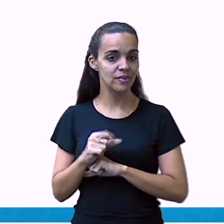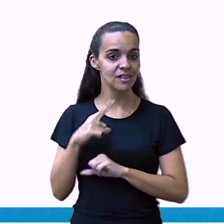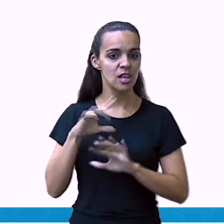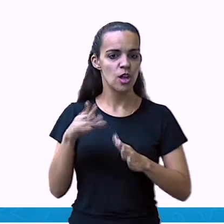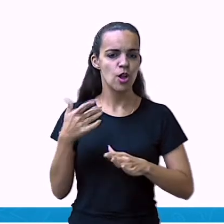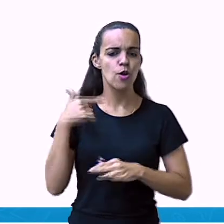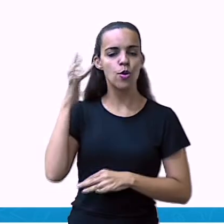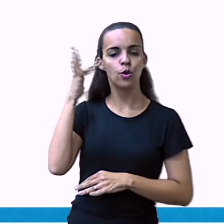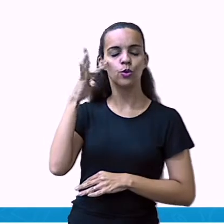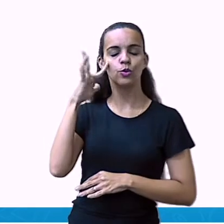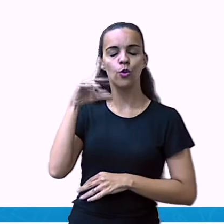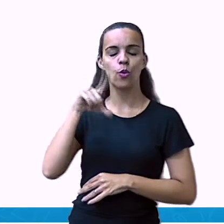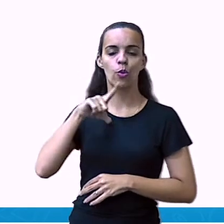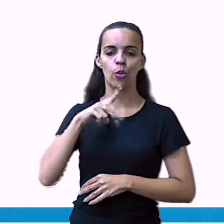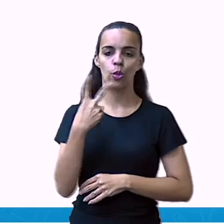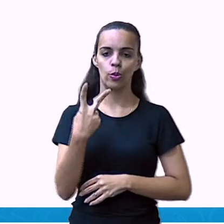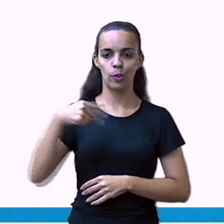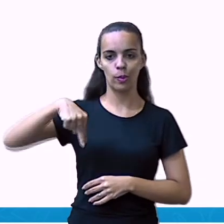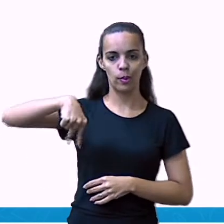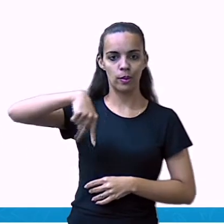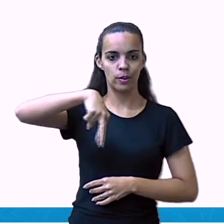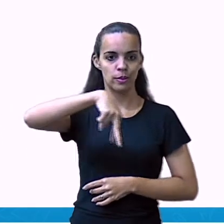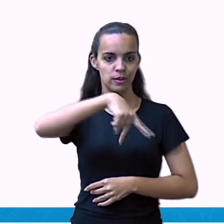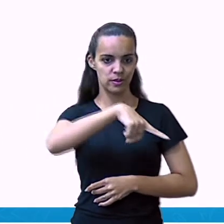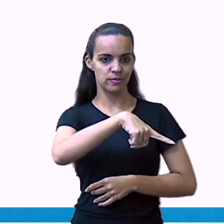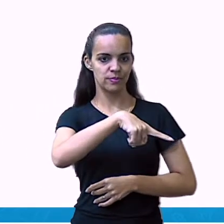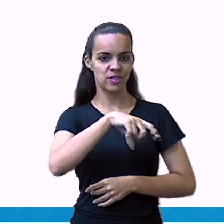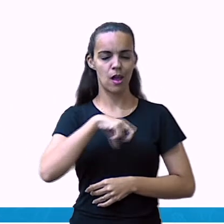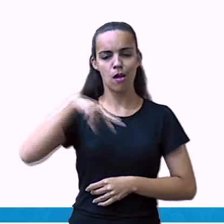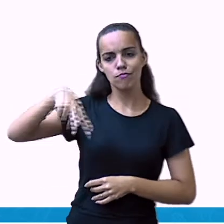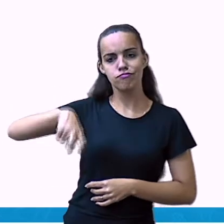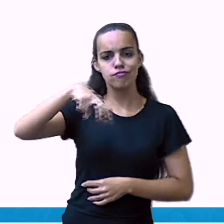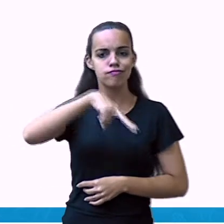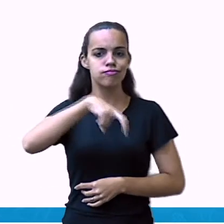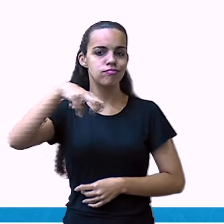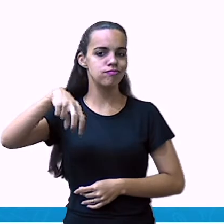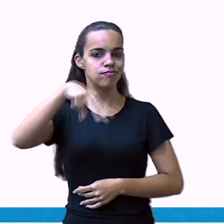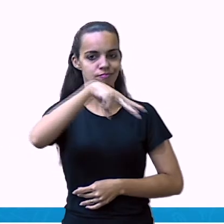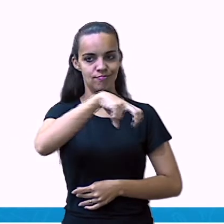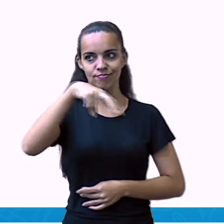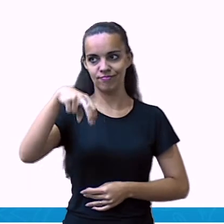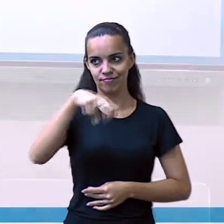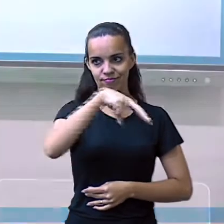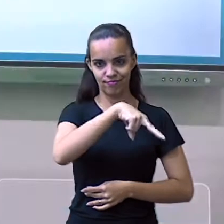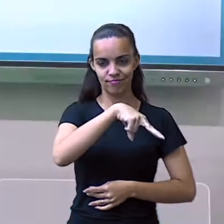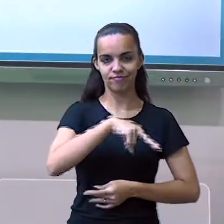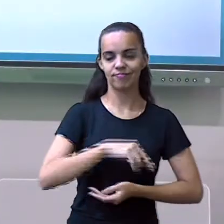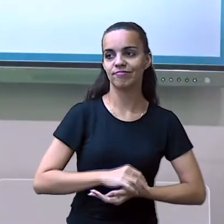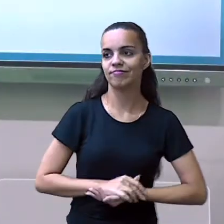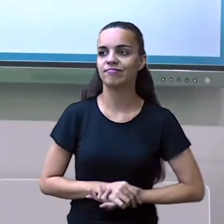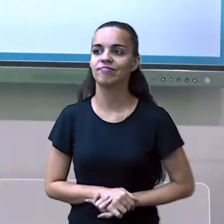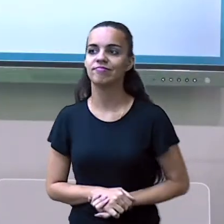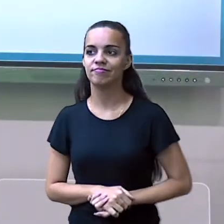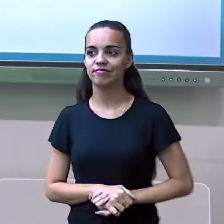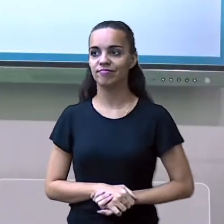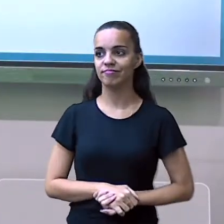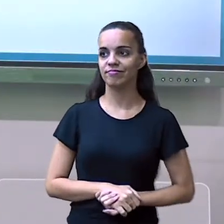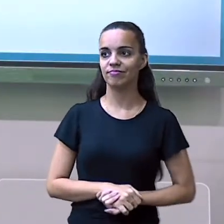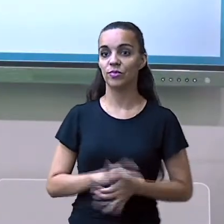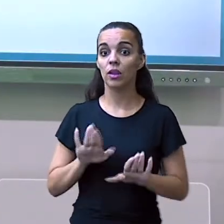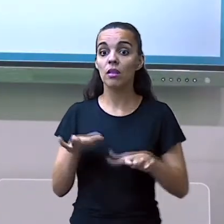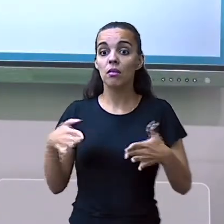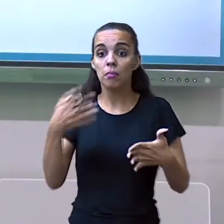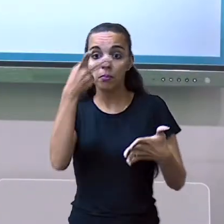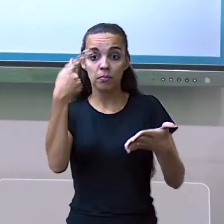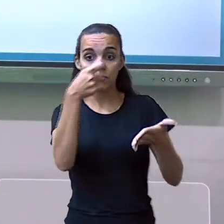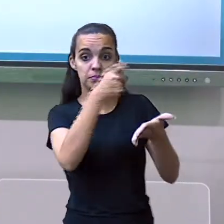com duas pernas, saltando de lá para cá. Quem é o